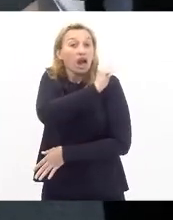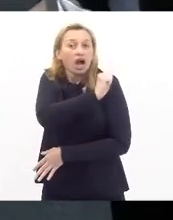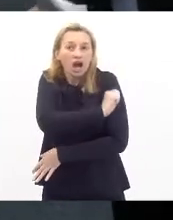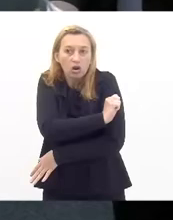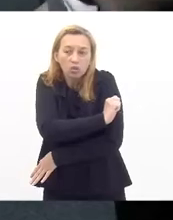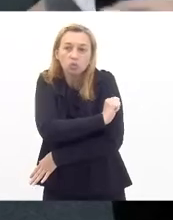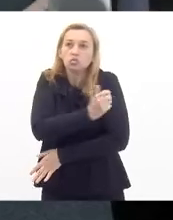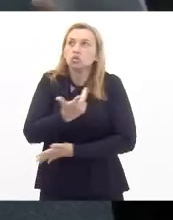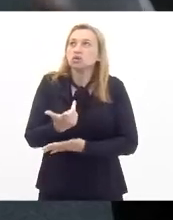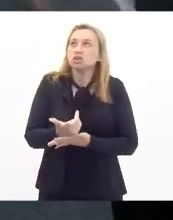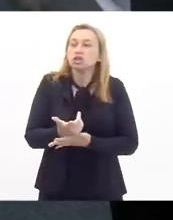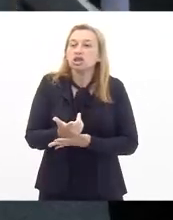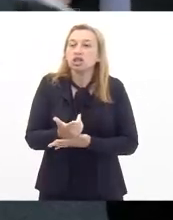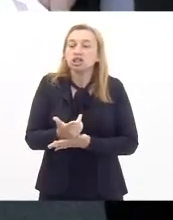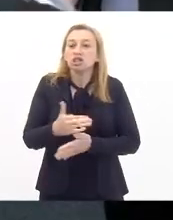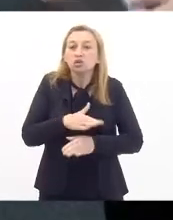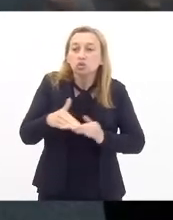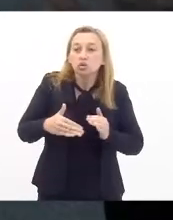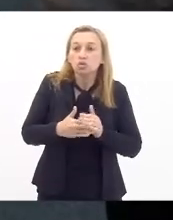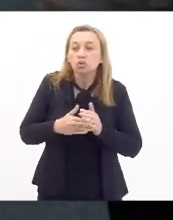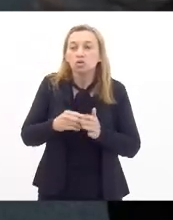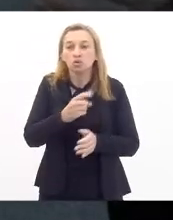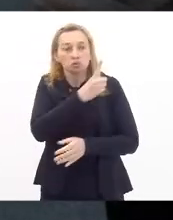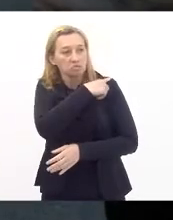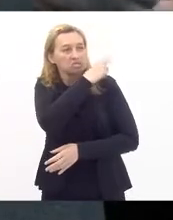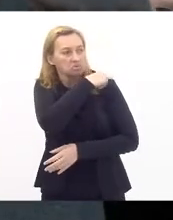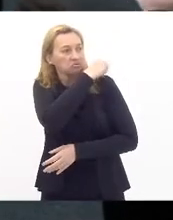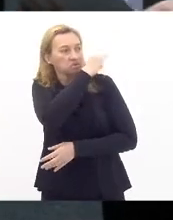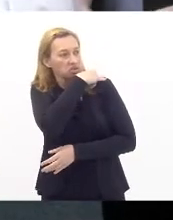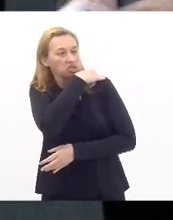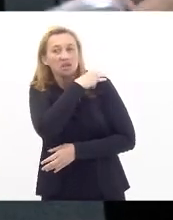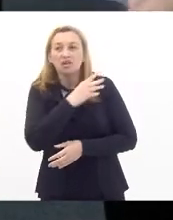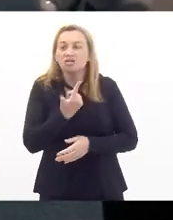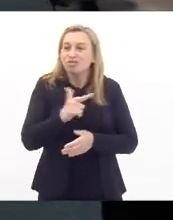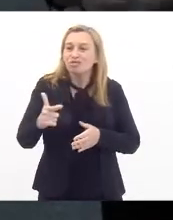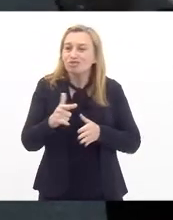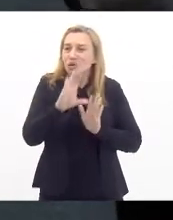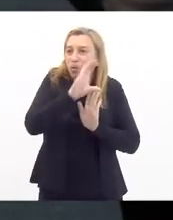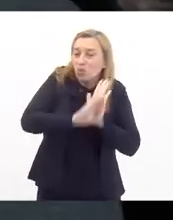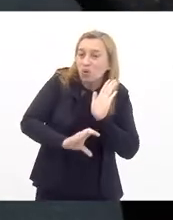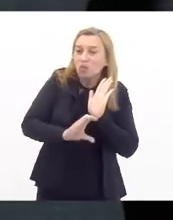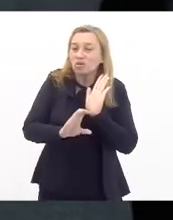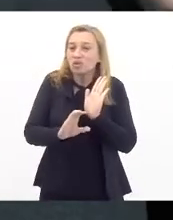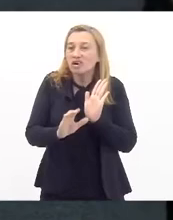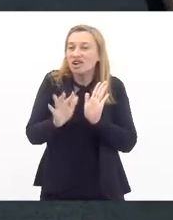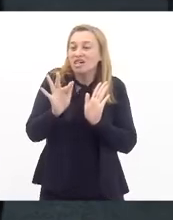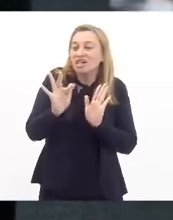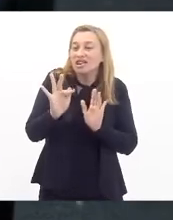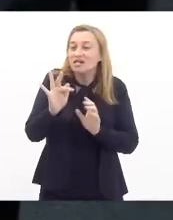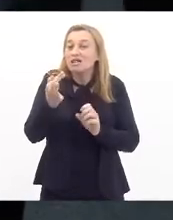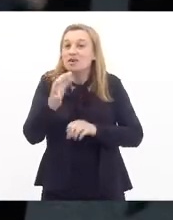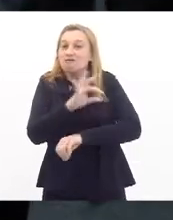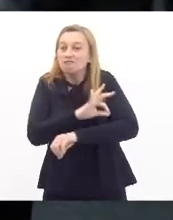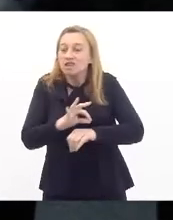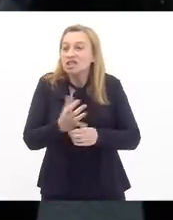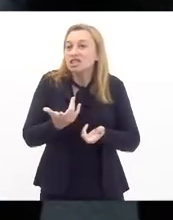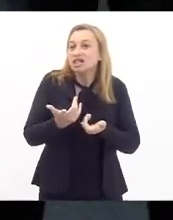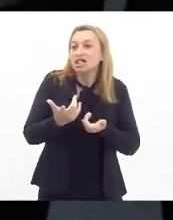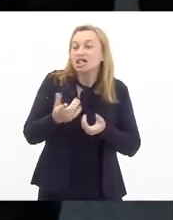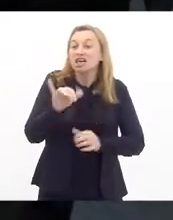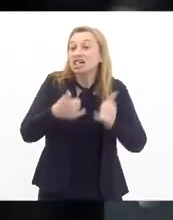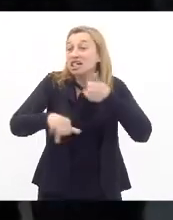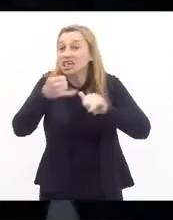passem é todo o ensino médio sem sequer ter um componente curricular chamado física chamado química